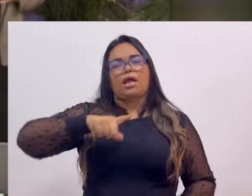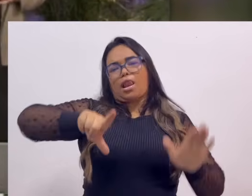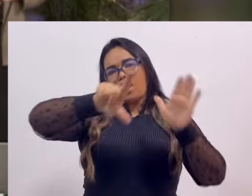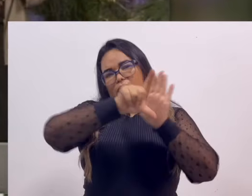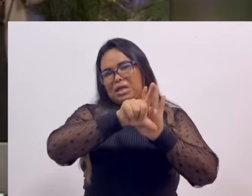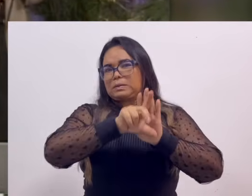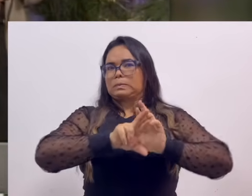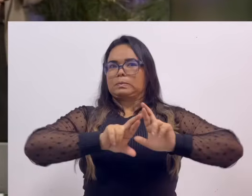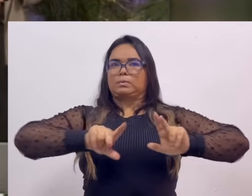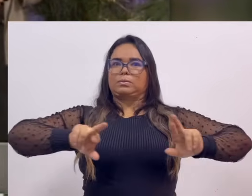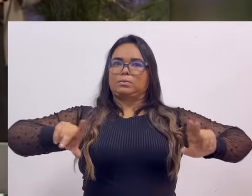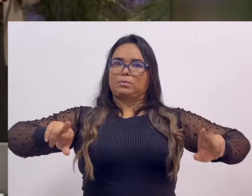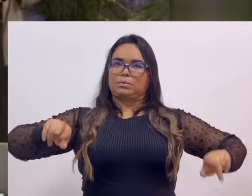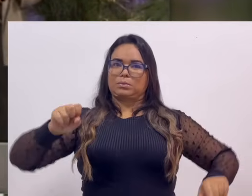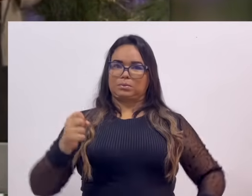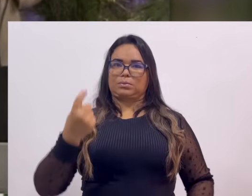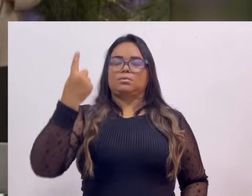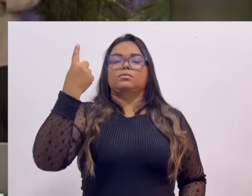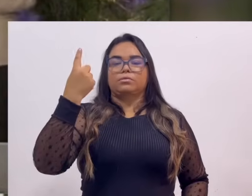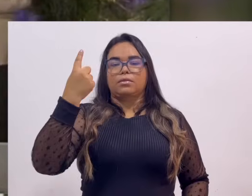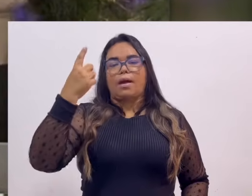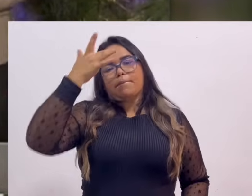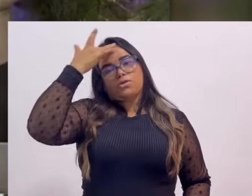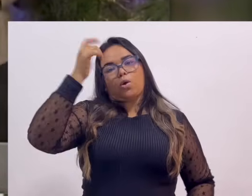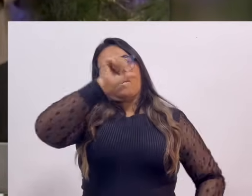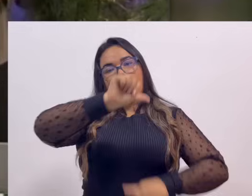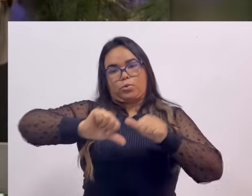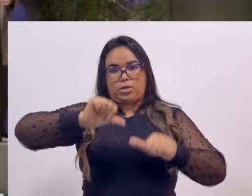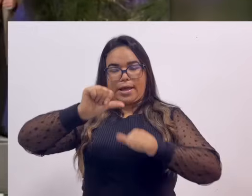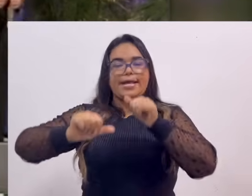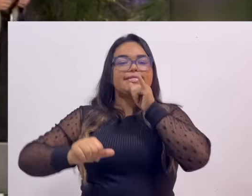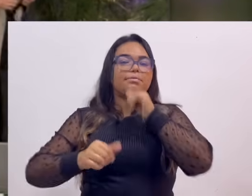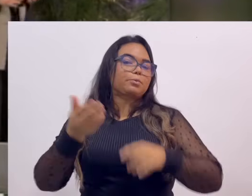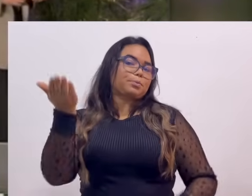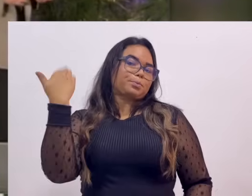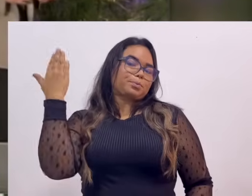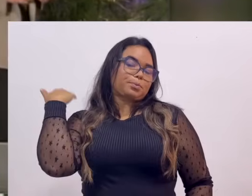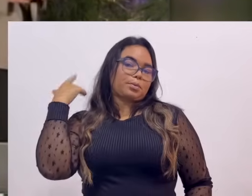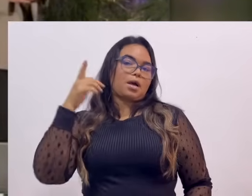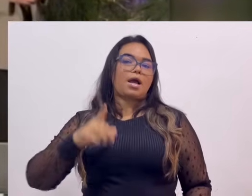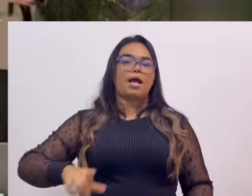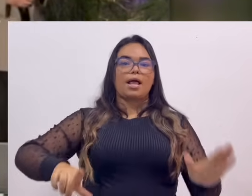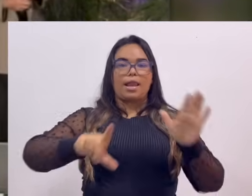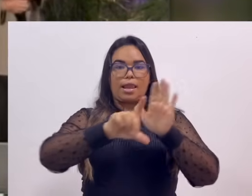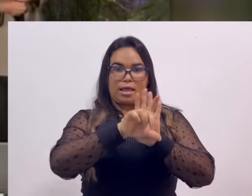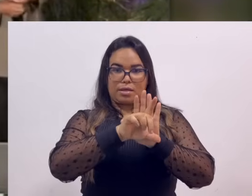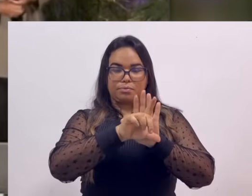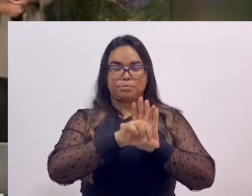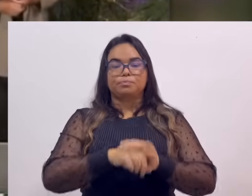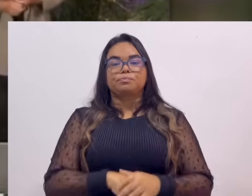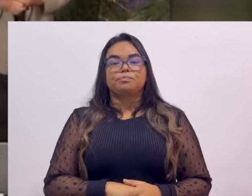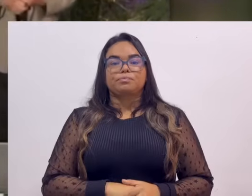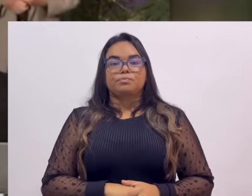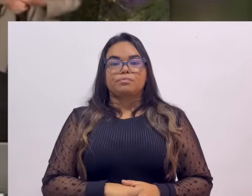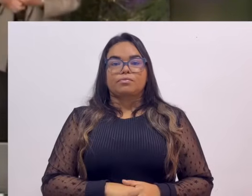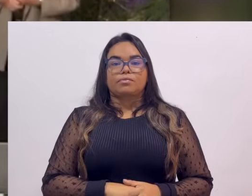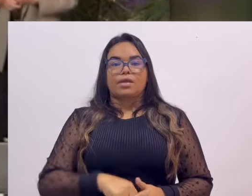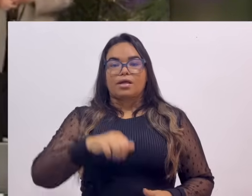estranhas. E foram alteradas. No passado, havia ali uma lei que se chamava ato de imoralidade.